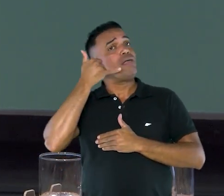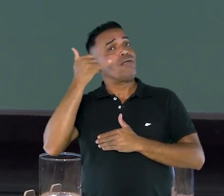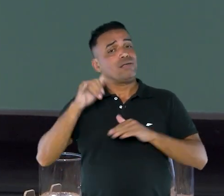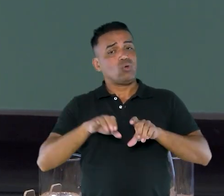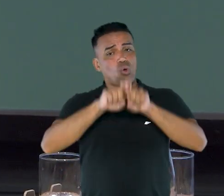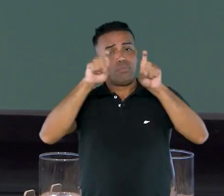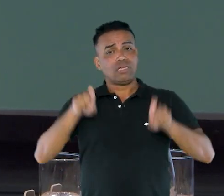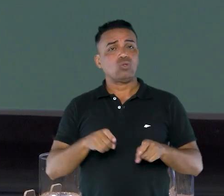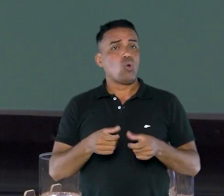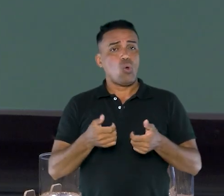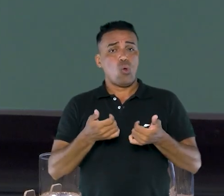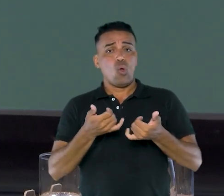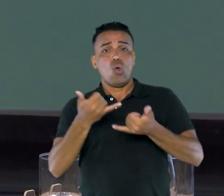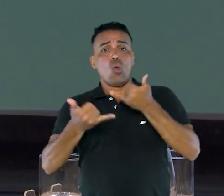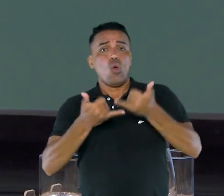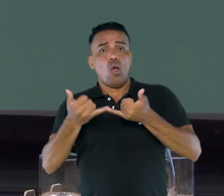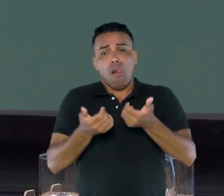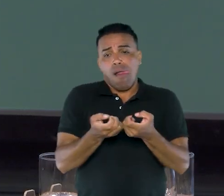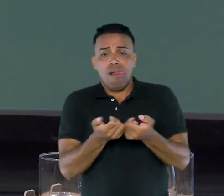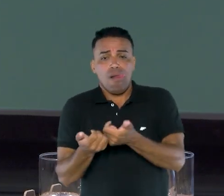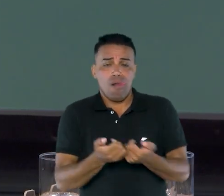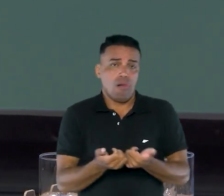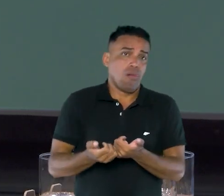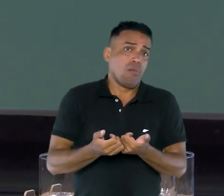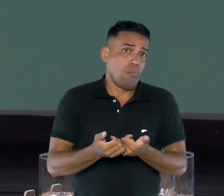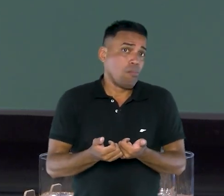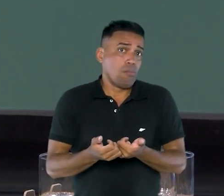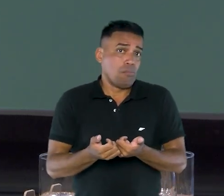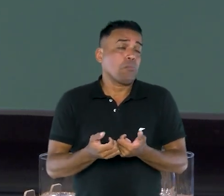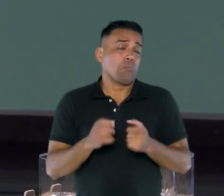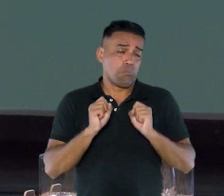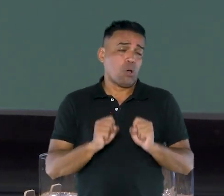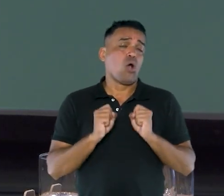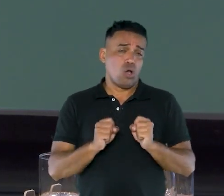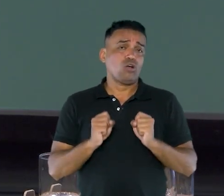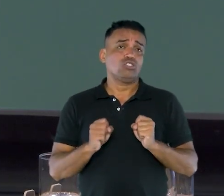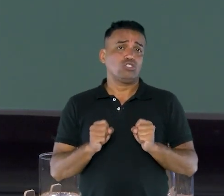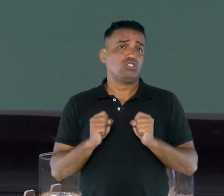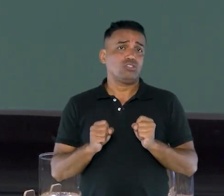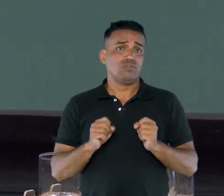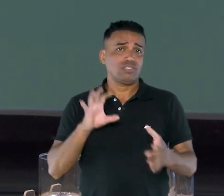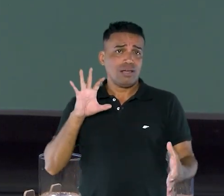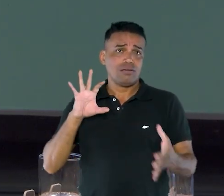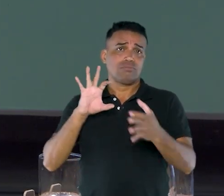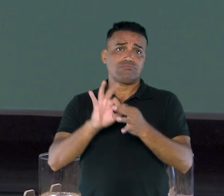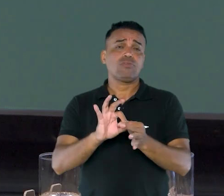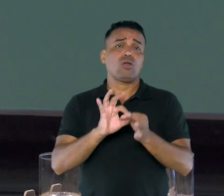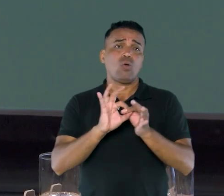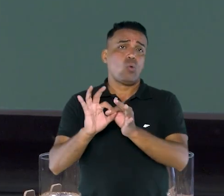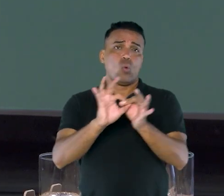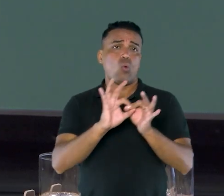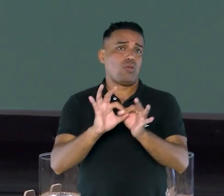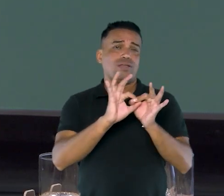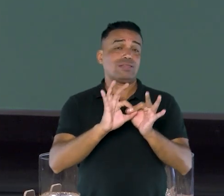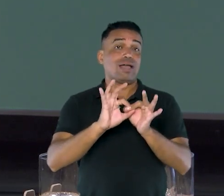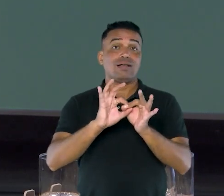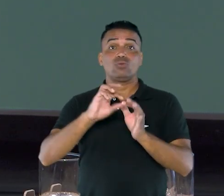do seu computador jogando jogo. Entende? Você está jogando o jogo, você tá conectado